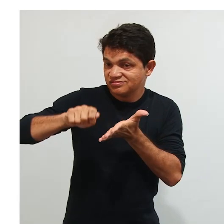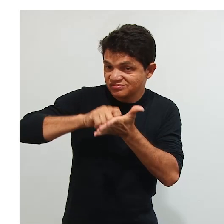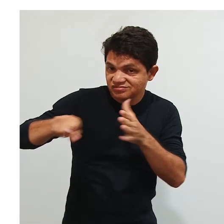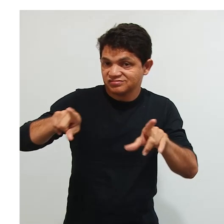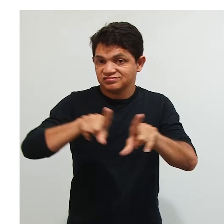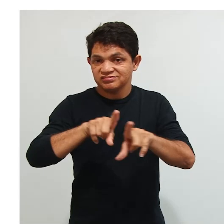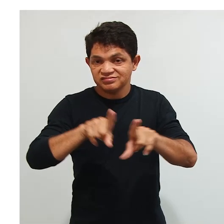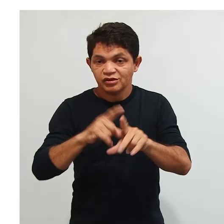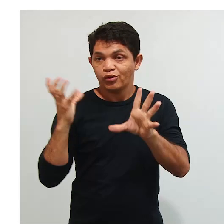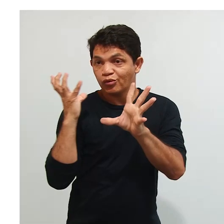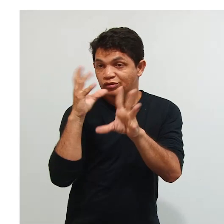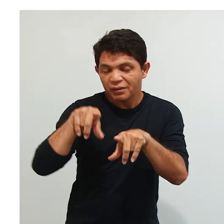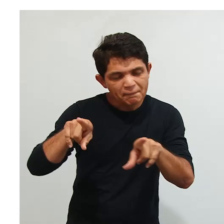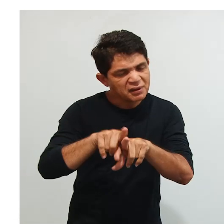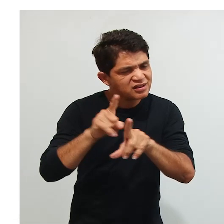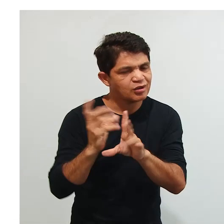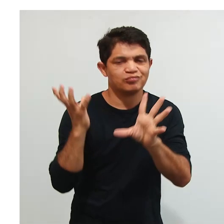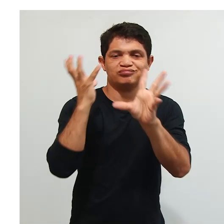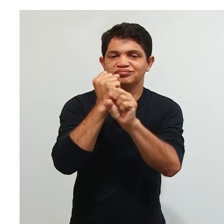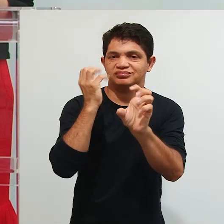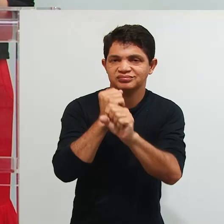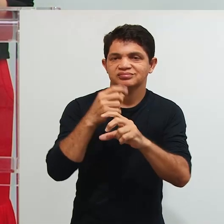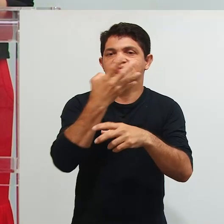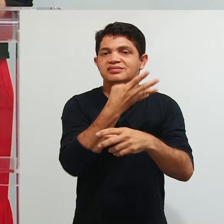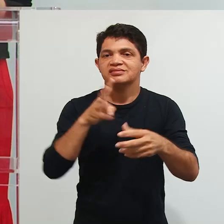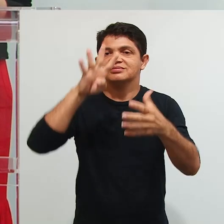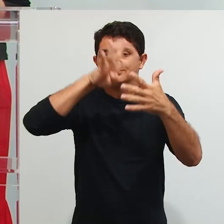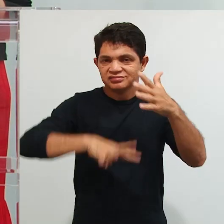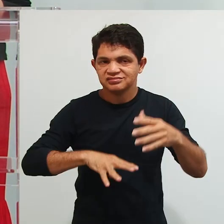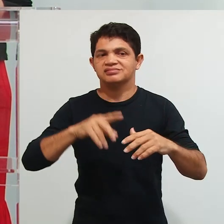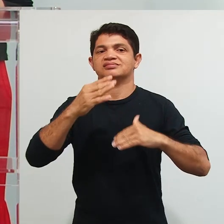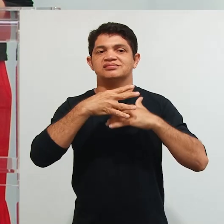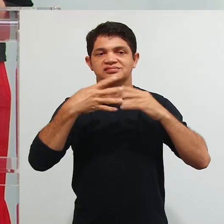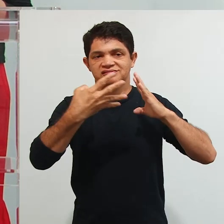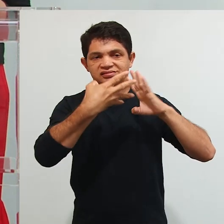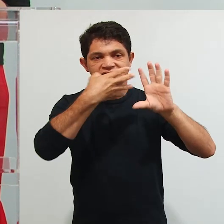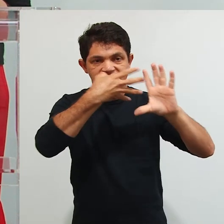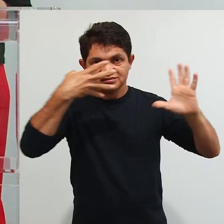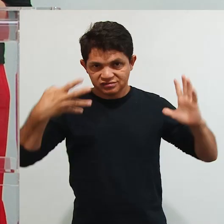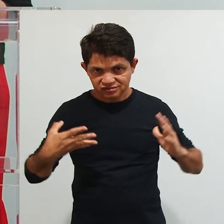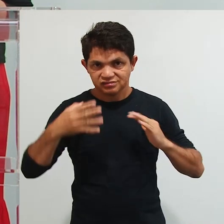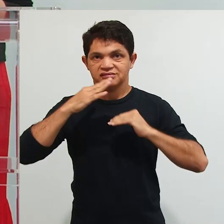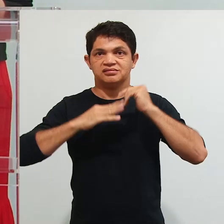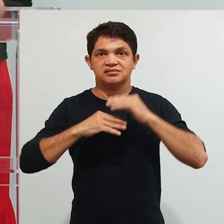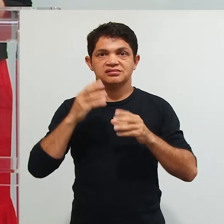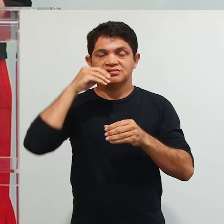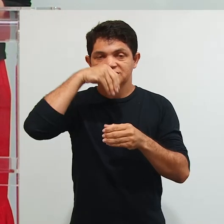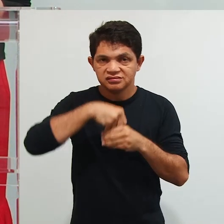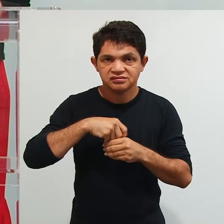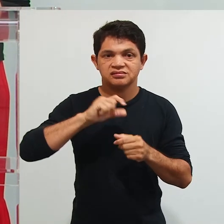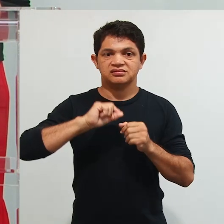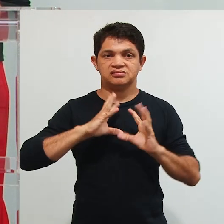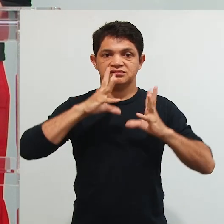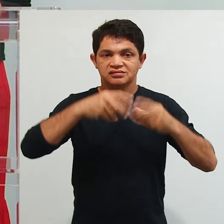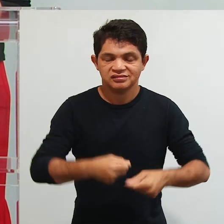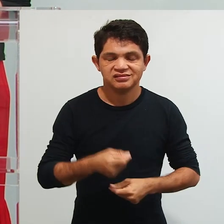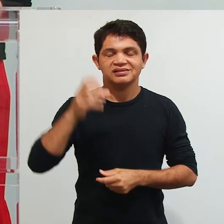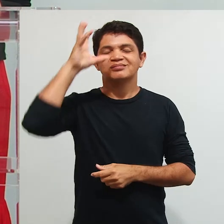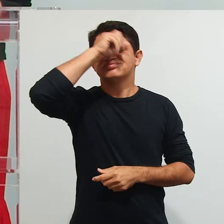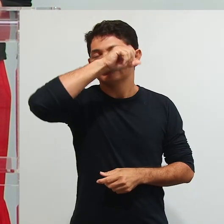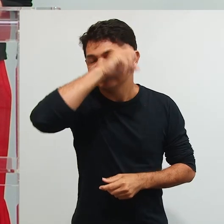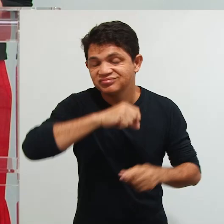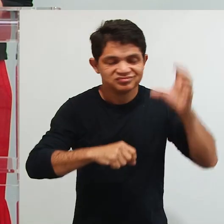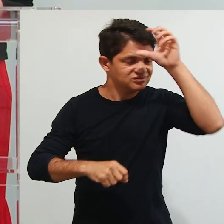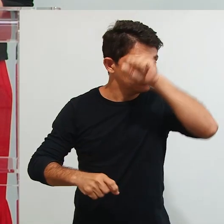escrever ou a calcular. Dentro dessa porcentagem ainda tem as crianças que têm dificuldades de alcançar